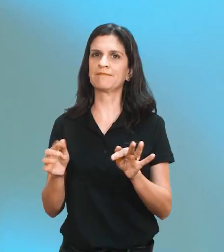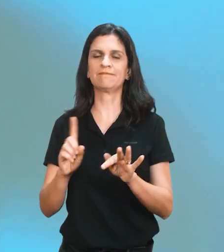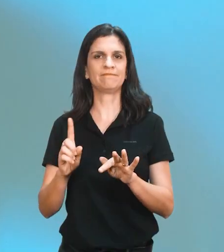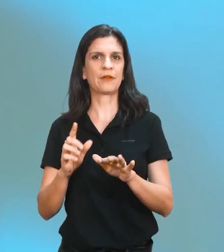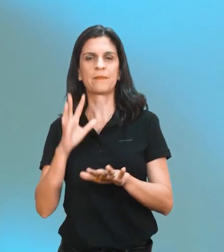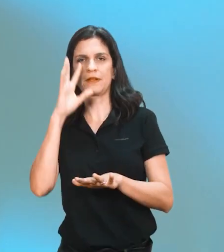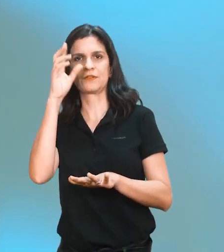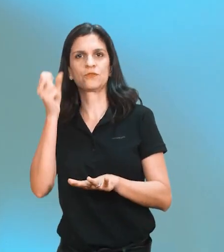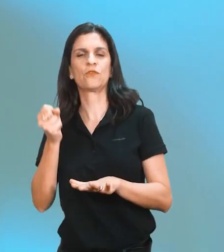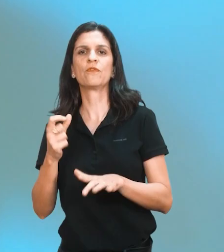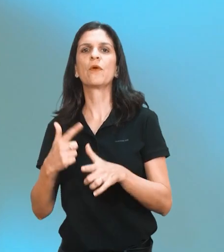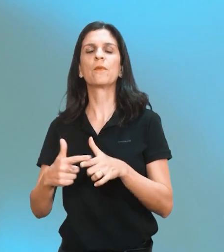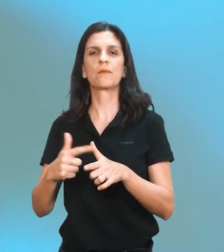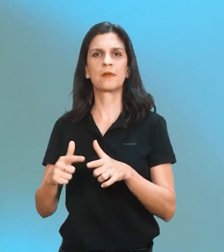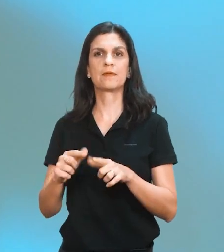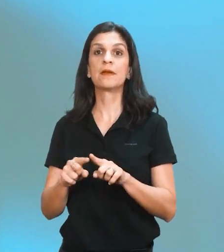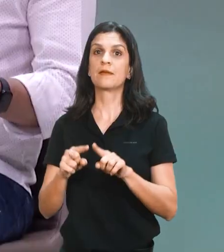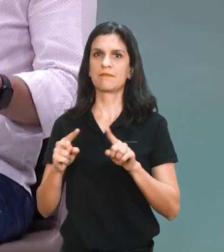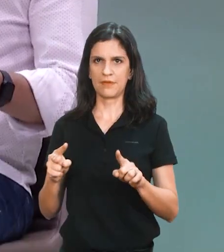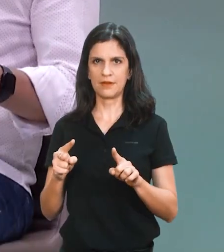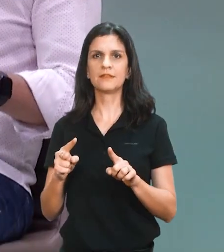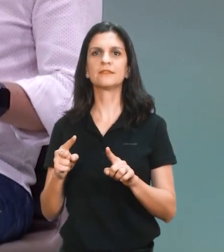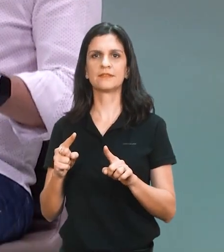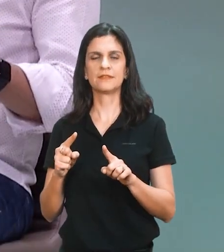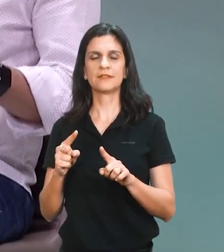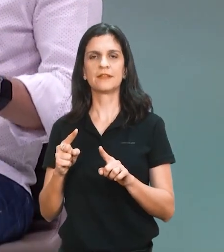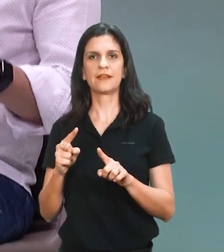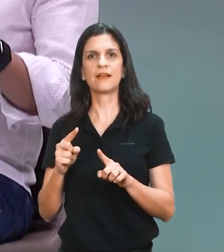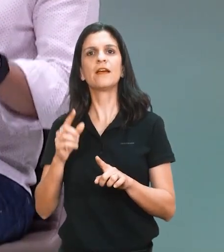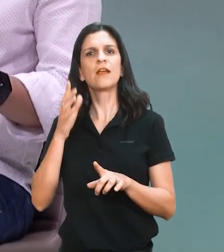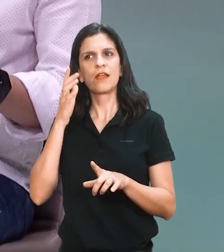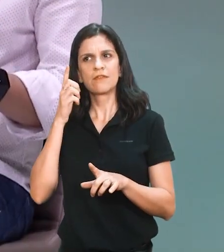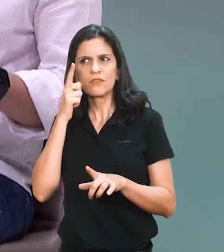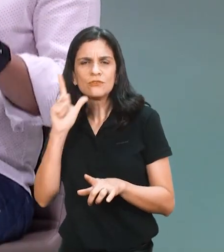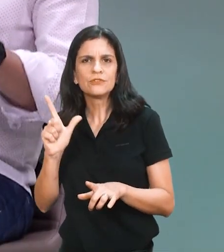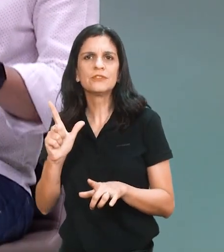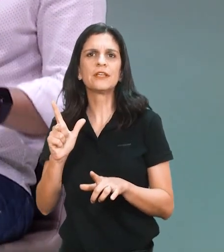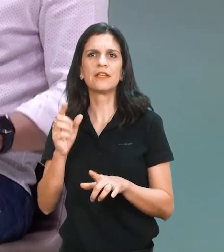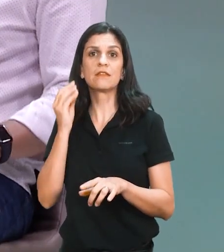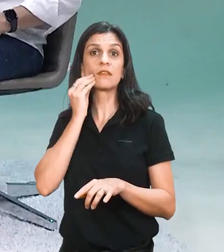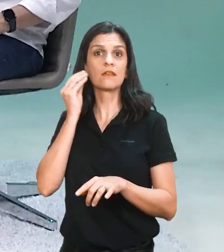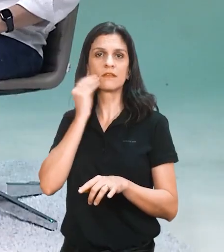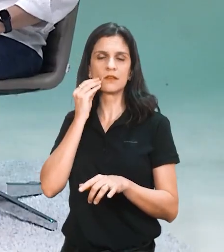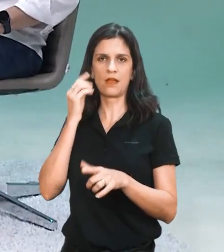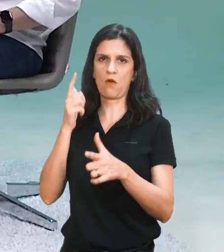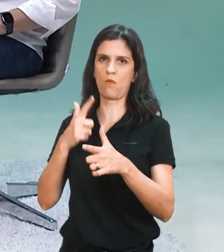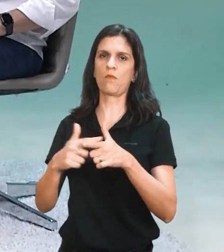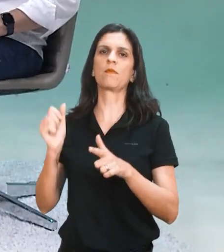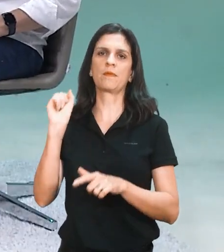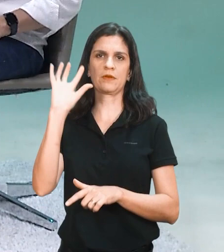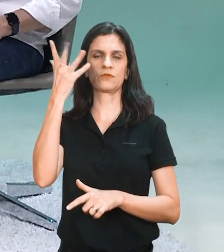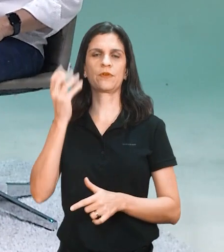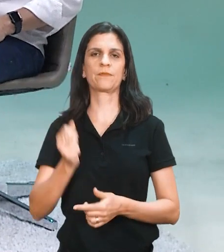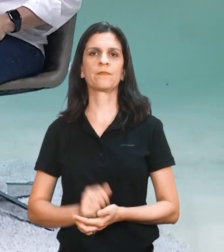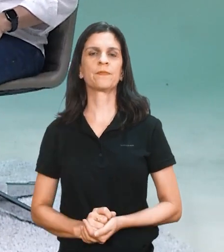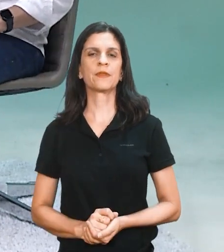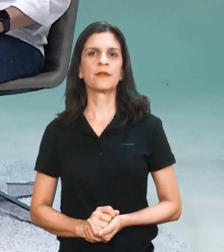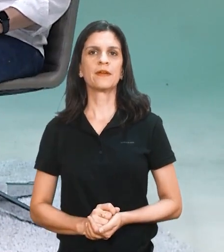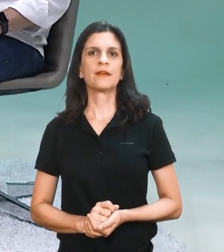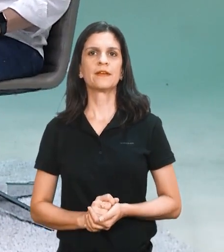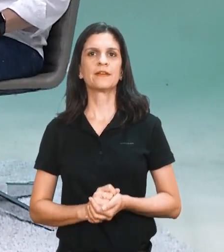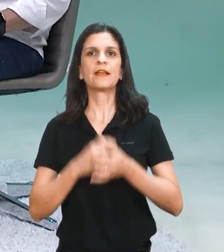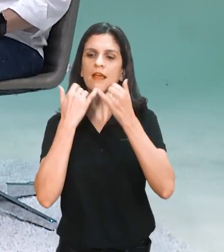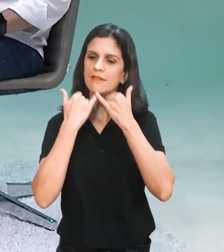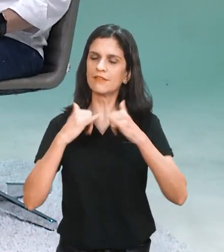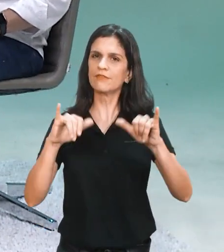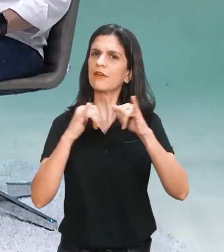entendendo que não é tão simples assim para resolver, mas que aquilo que dá para a gente resolver, a gente busca resolver. É um trabalho em conjunto